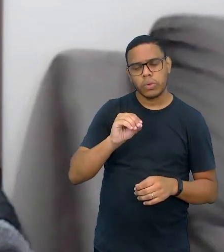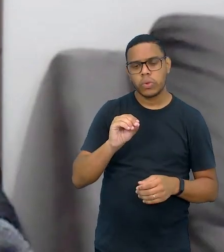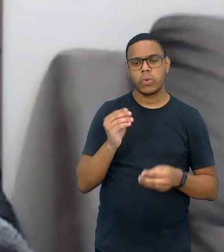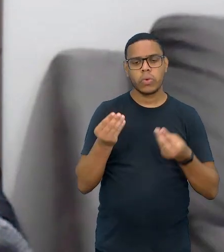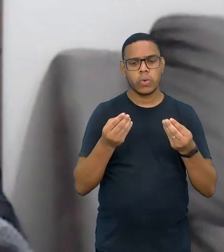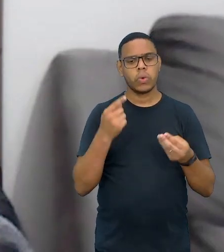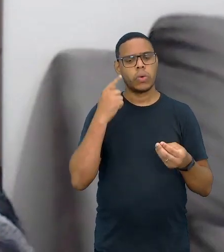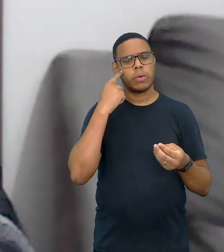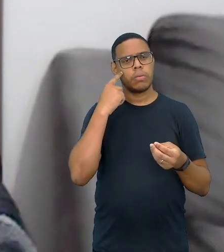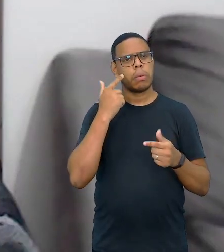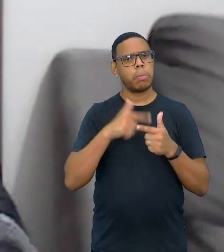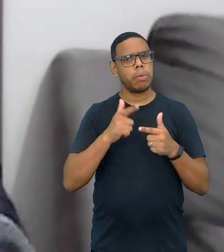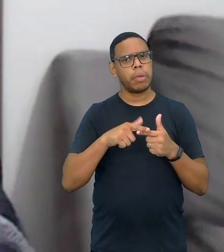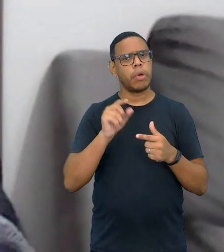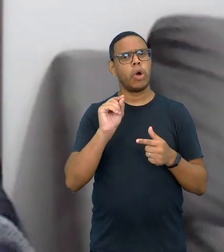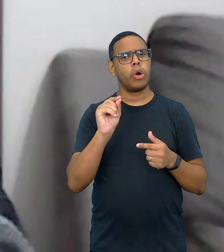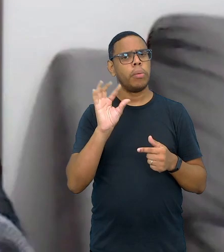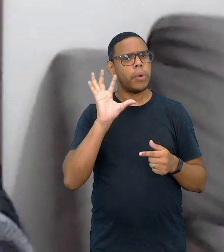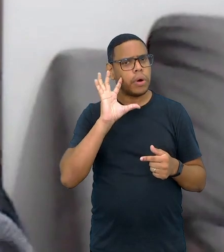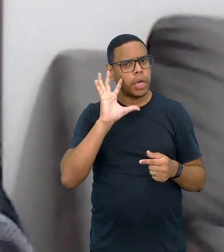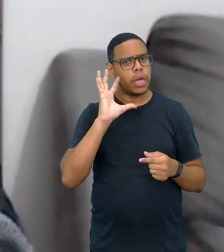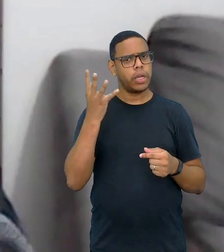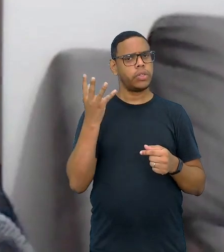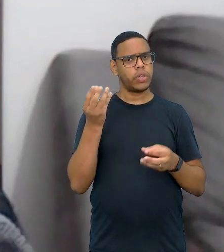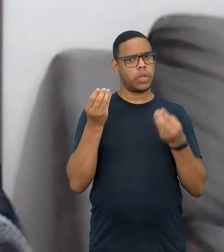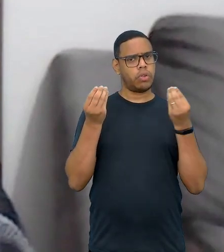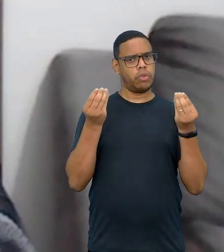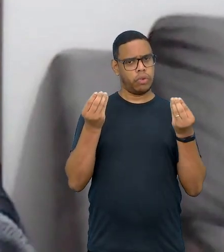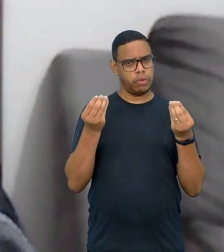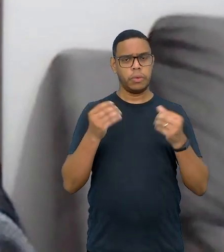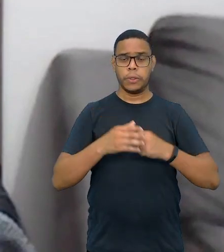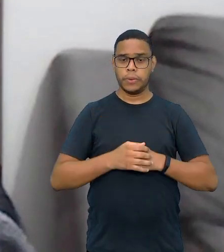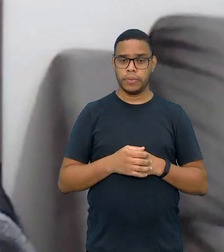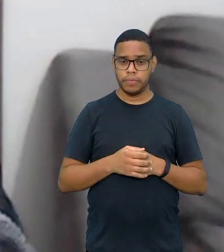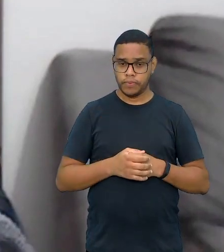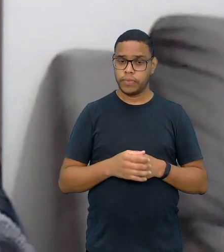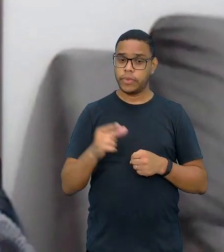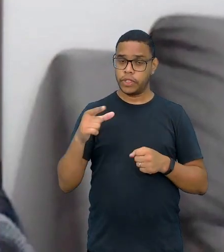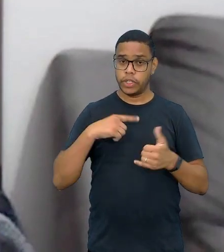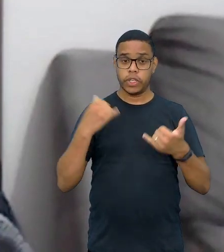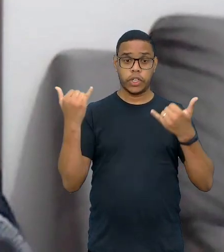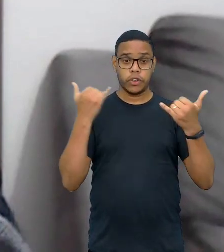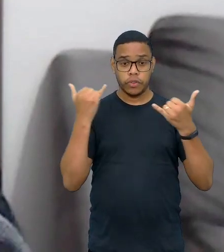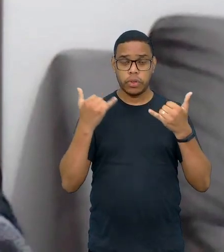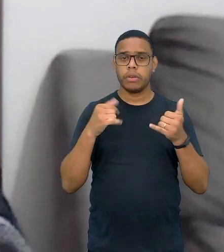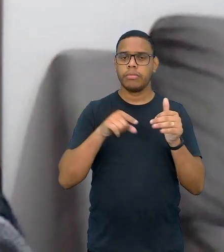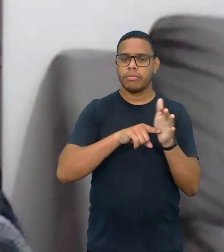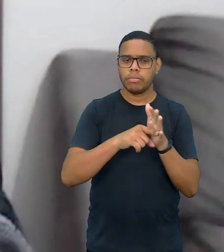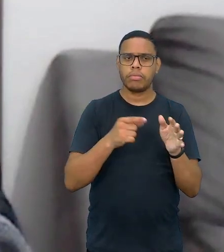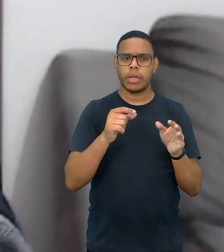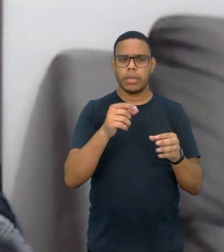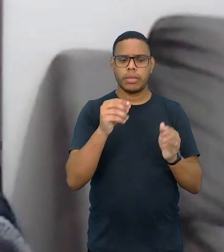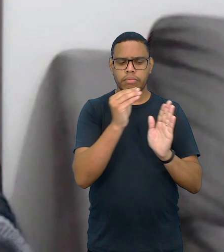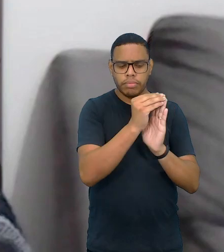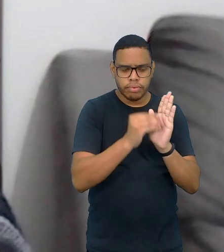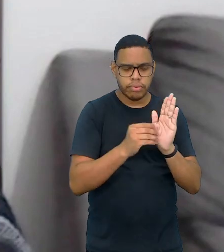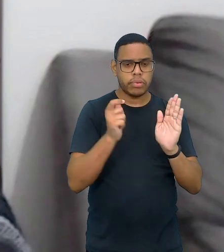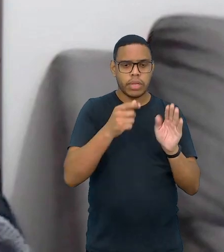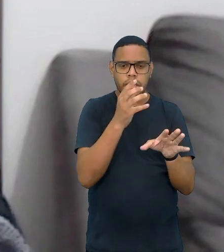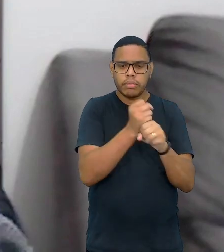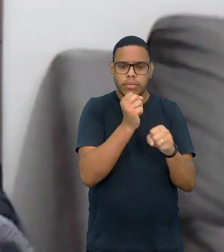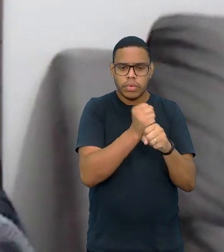situações com problemas, né, que eu tenha todos os dados de um problema para calcular alguma distância.